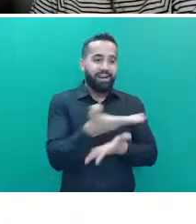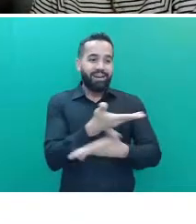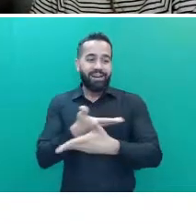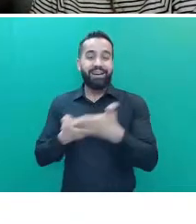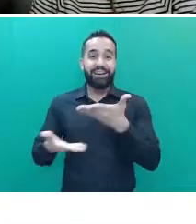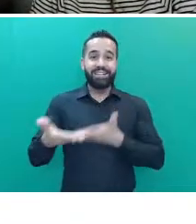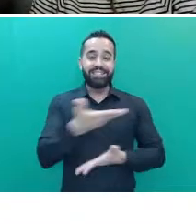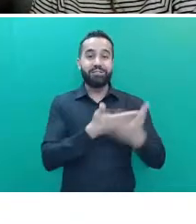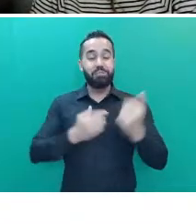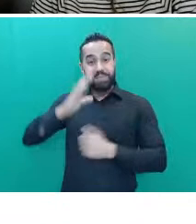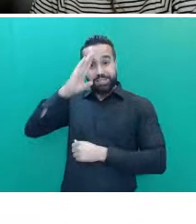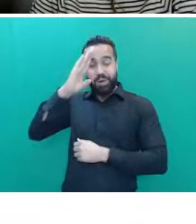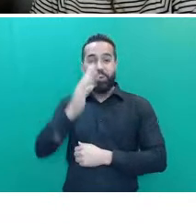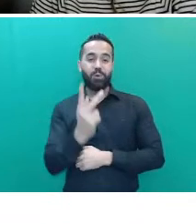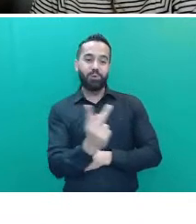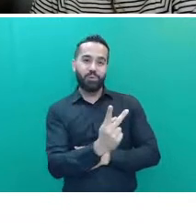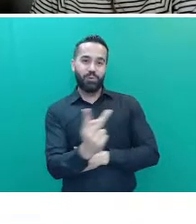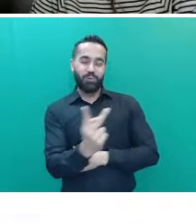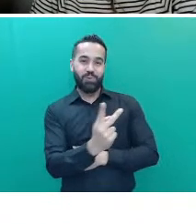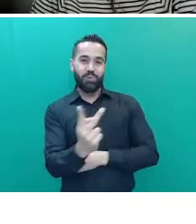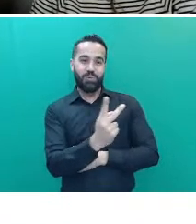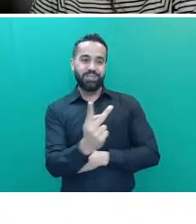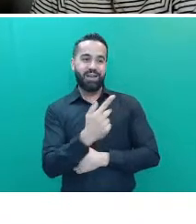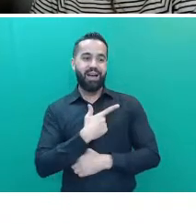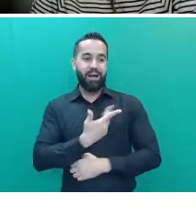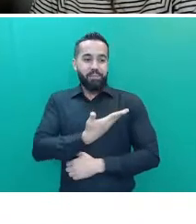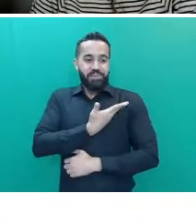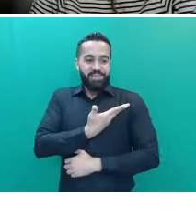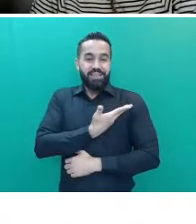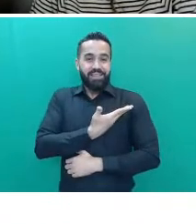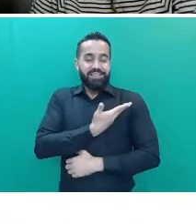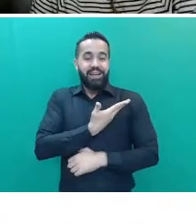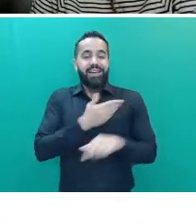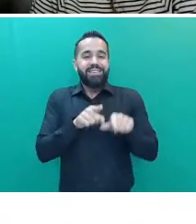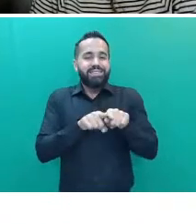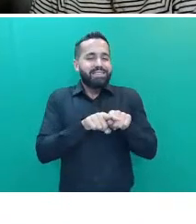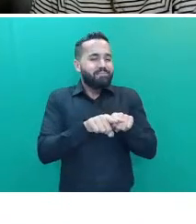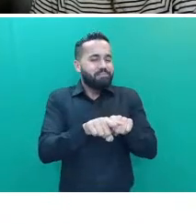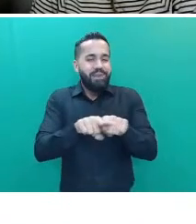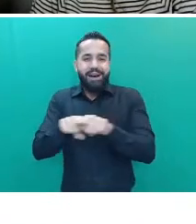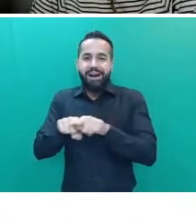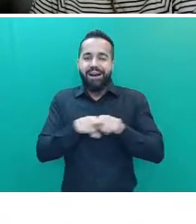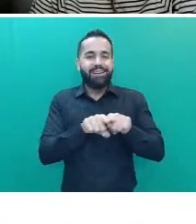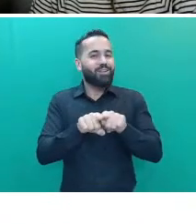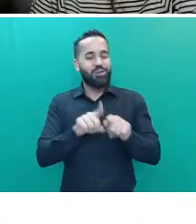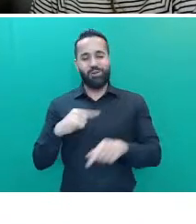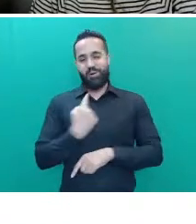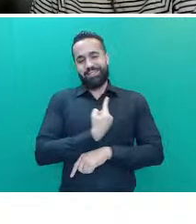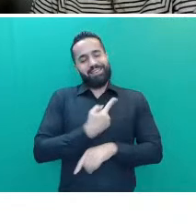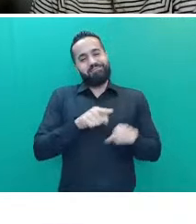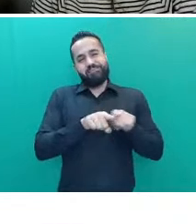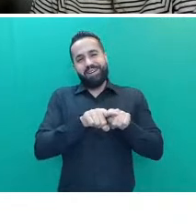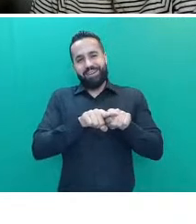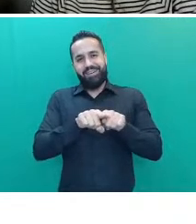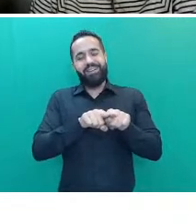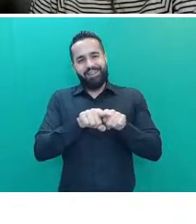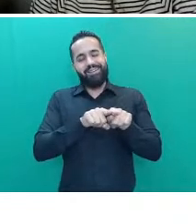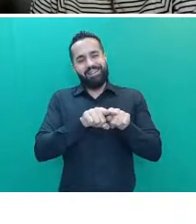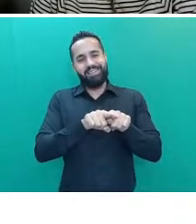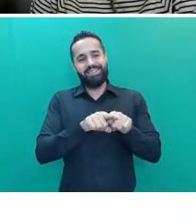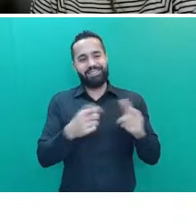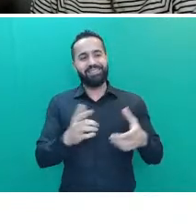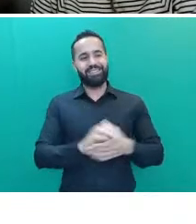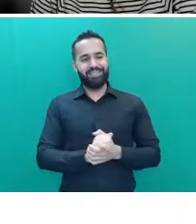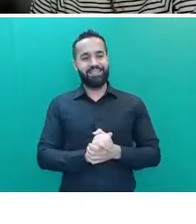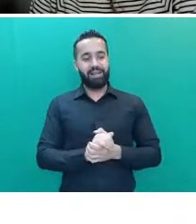duas que estão aqui, que foram assim, minhas duas irmãs, que a gente virou irmã aqui, e eram aquelas que eu estava na